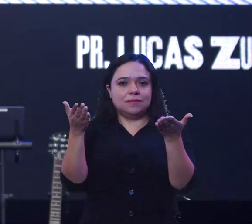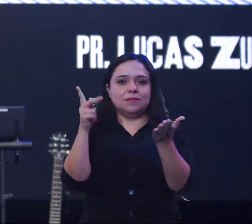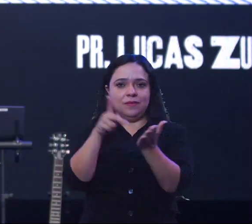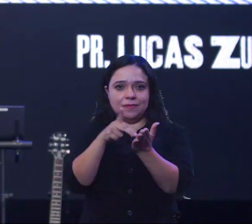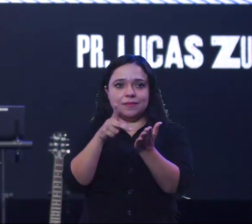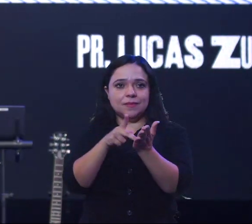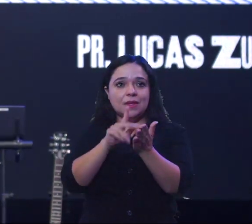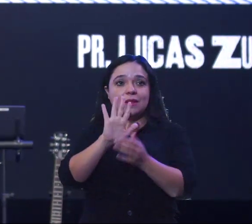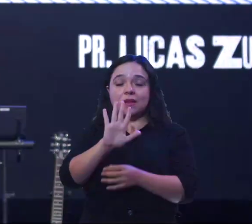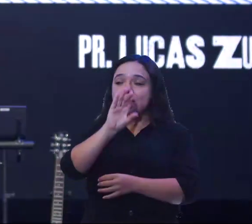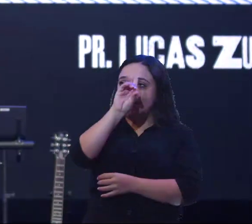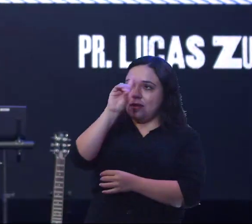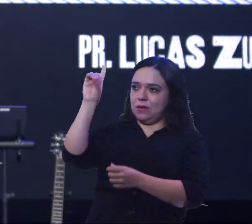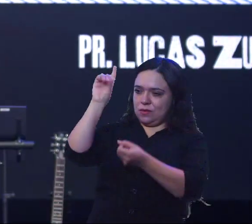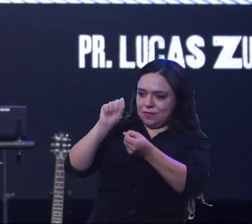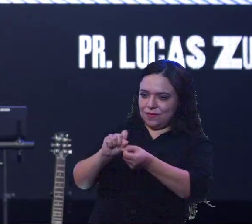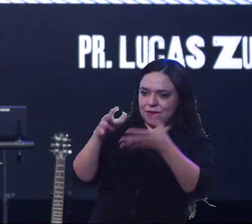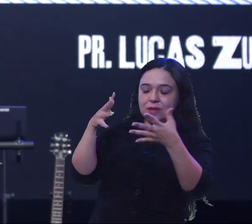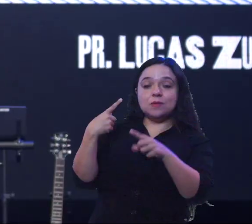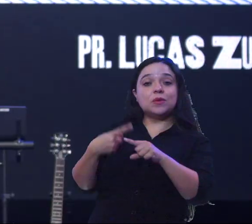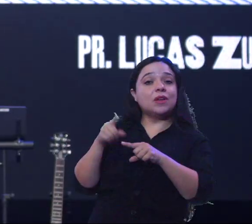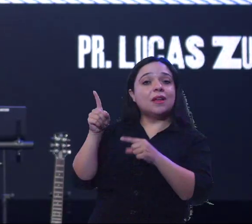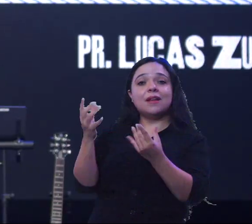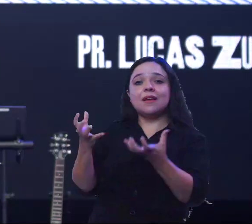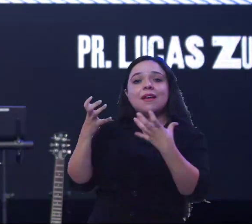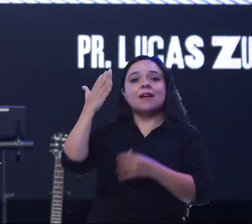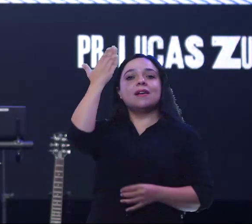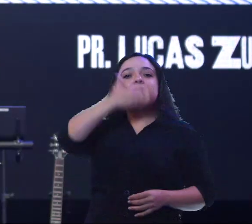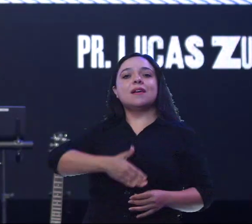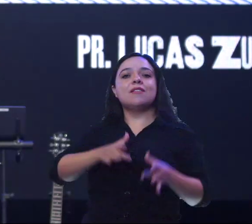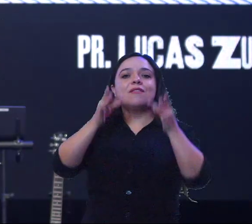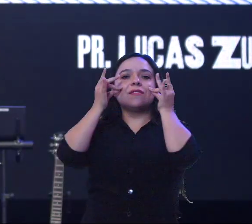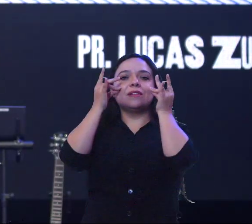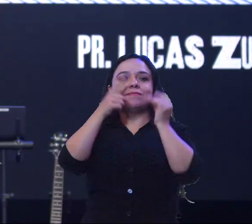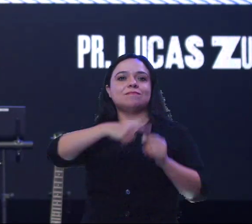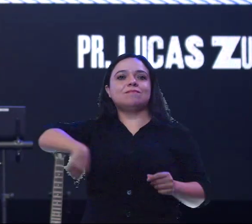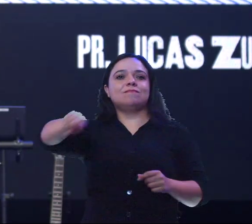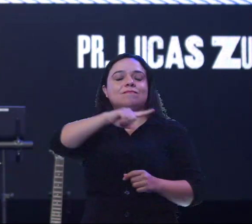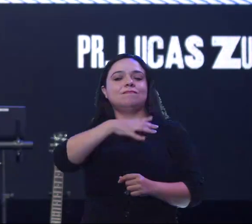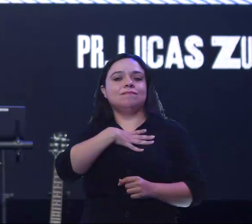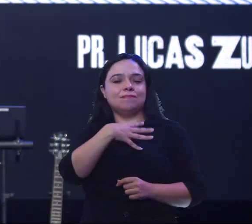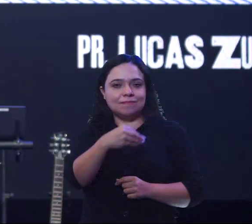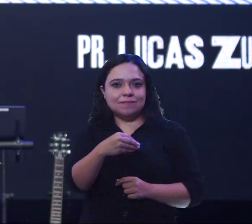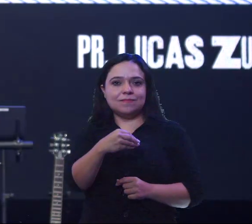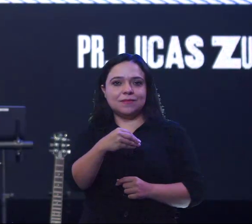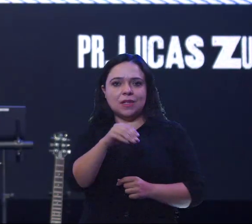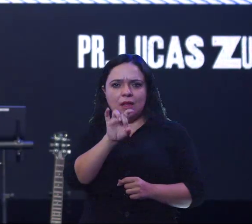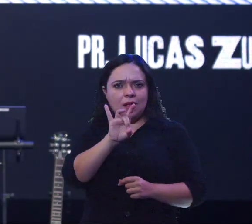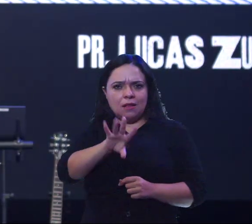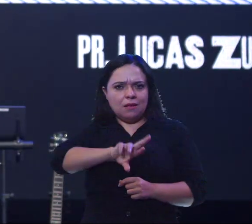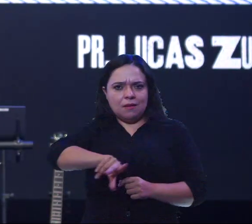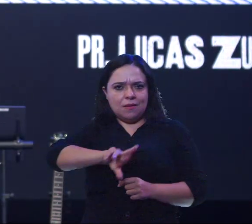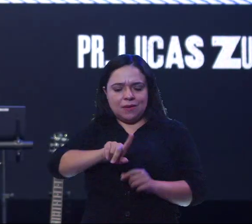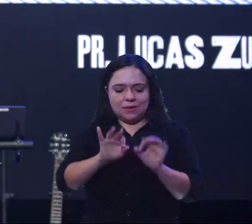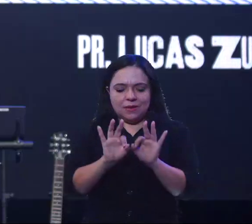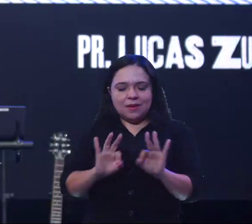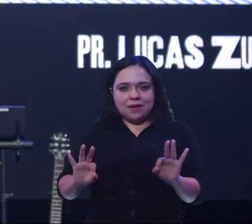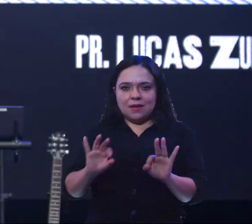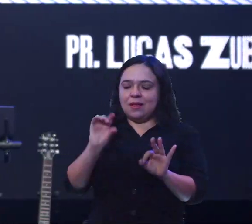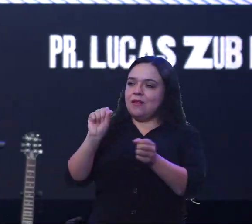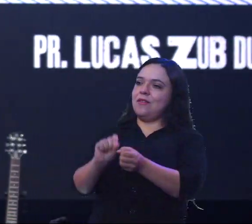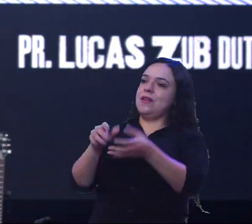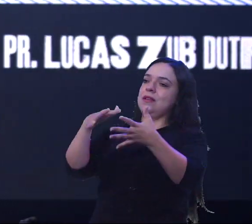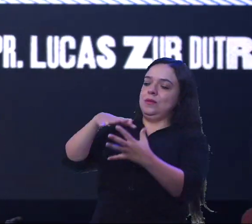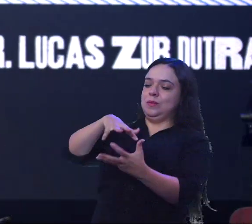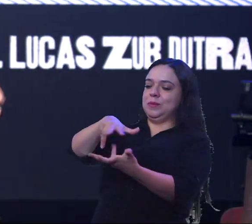verdade, Deus faz tudo isso porque Ele quer se revelar aos seus filhos. Ele não é simplesmente uma força motriz que criou o mundo e abandonou os seus